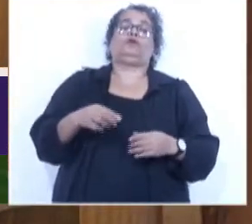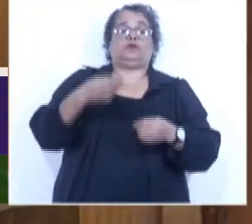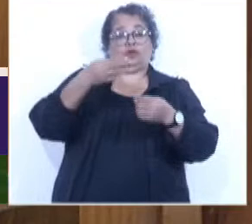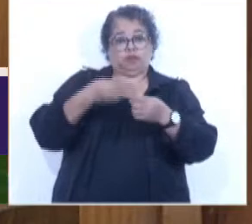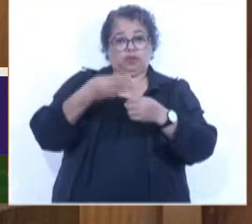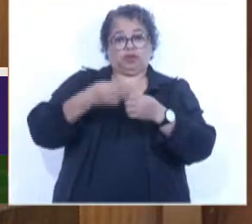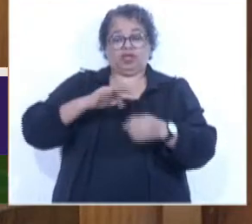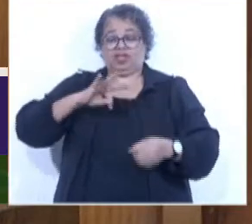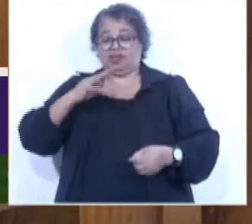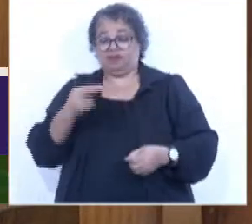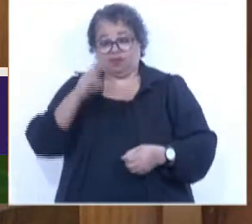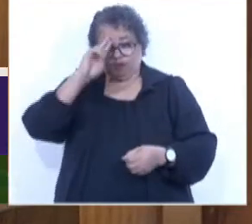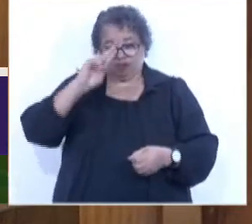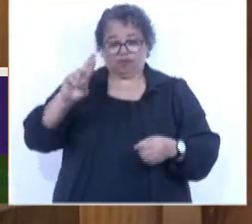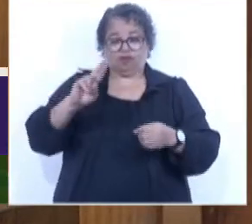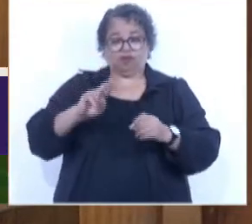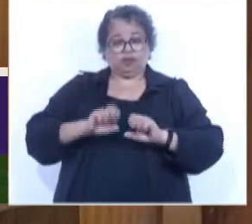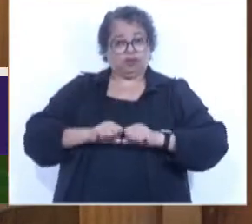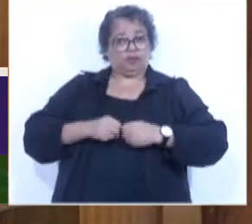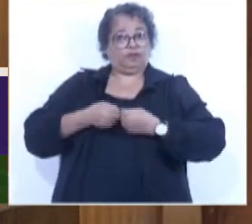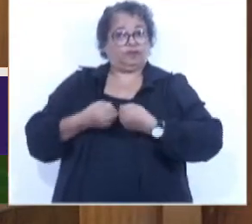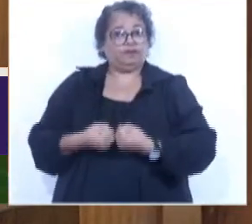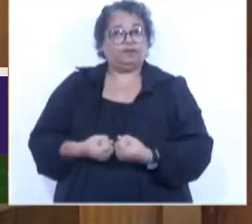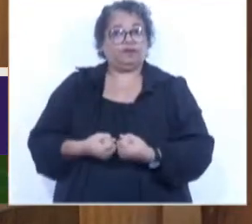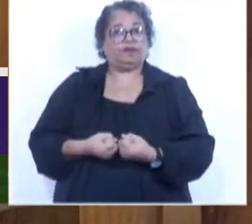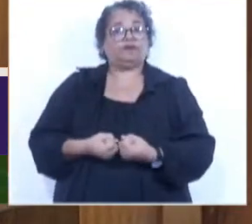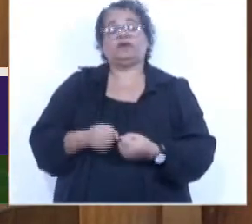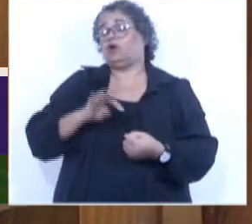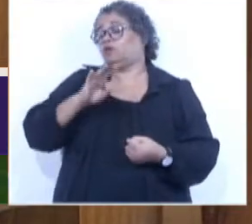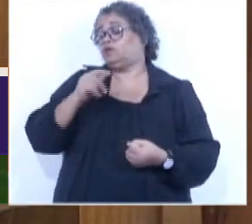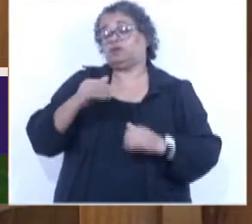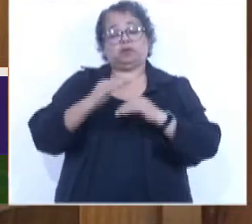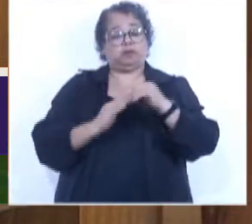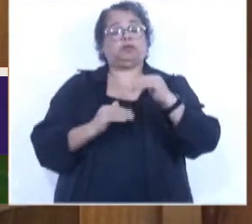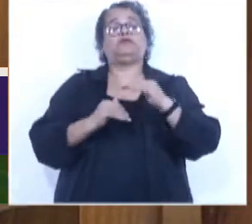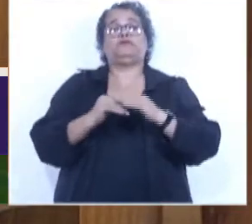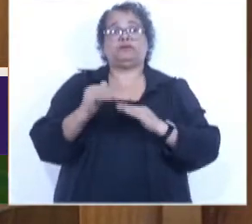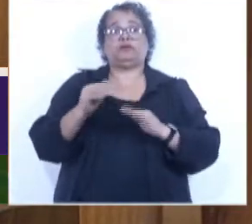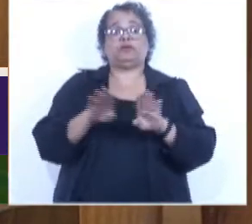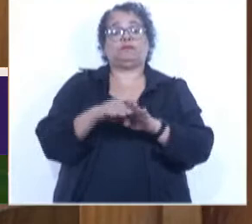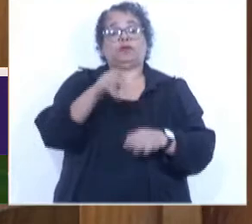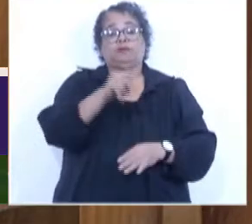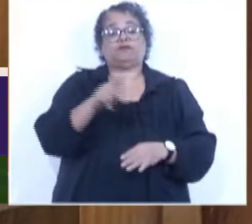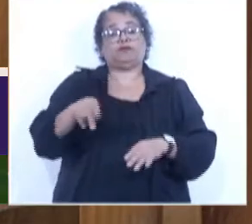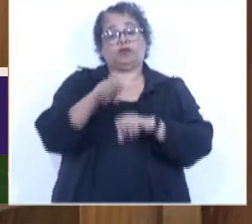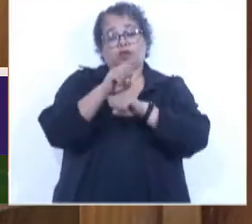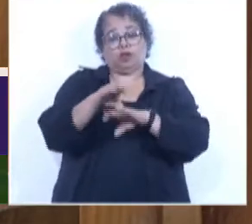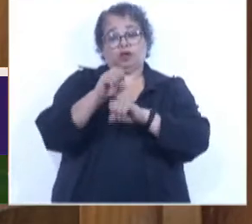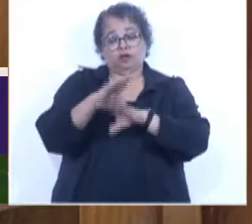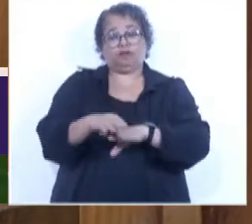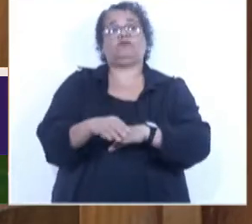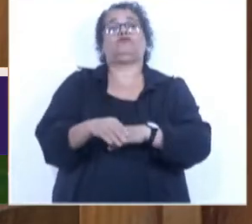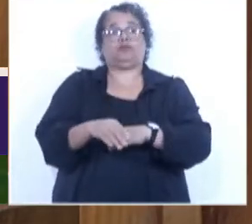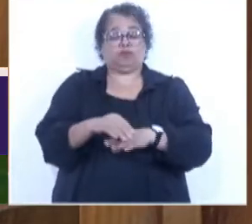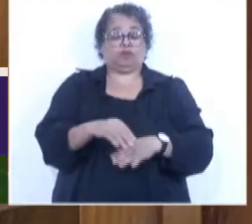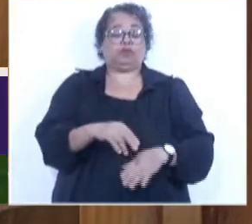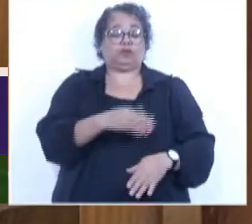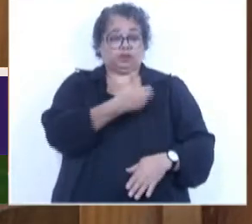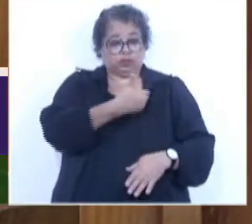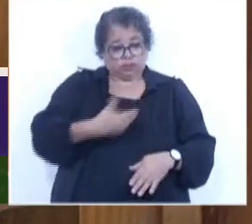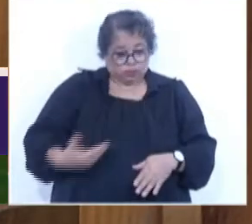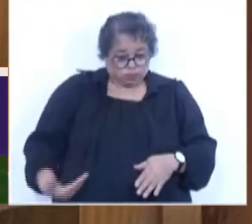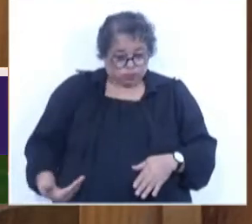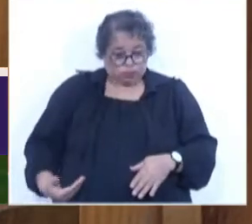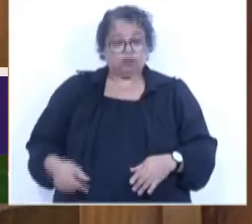a diretoria com muito luta assim também os profissiona os professores da rede estadual é para que a gente possa lutar